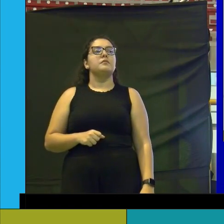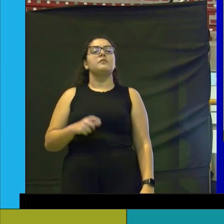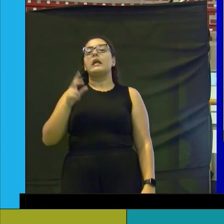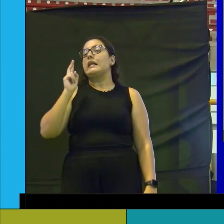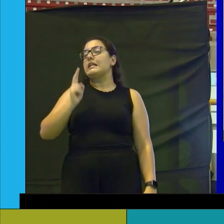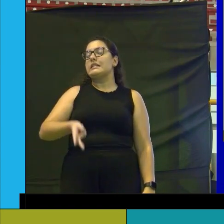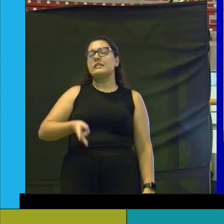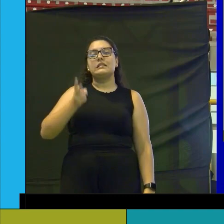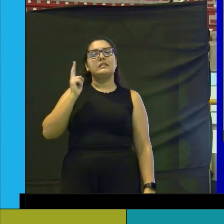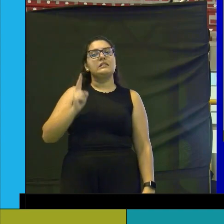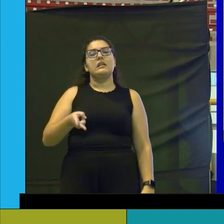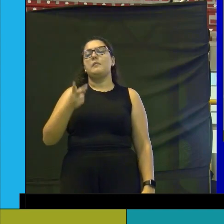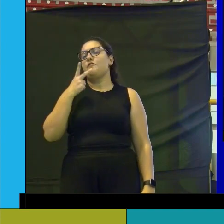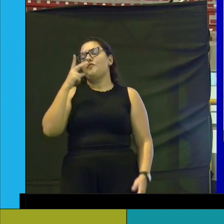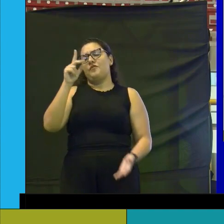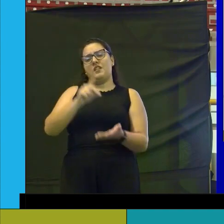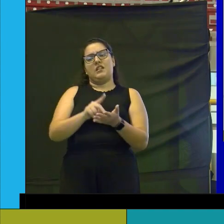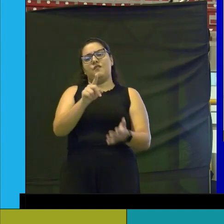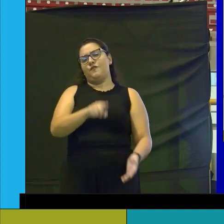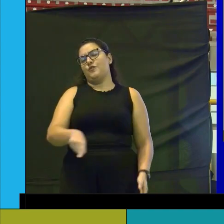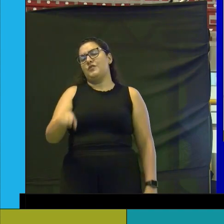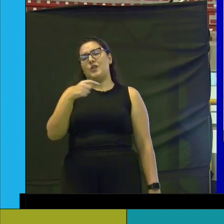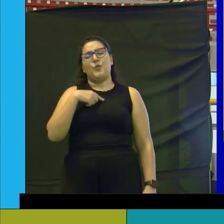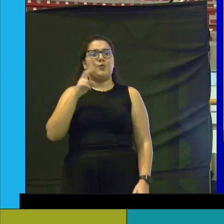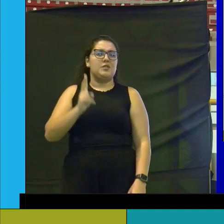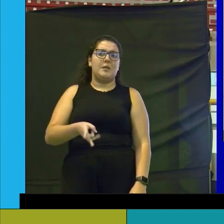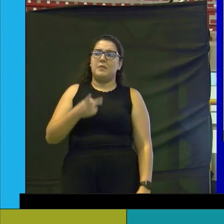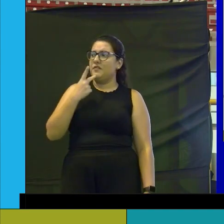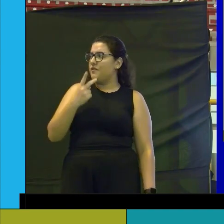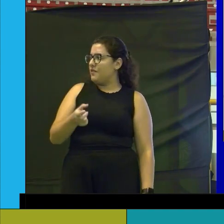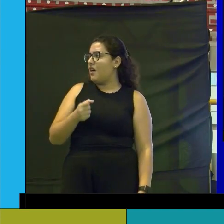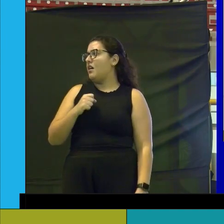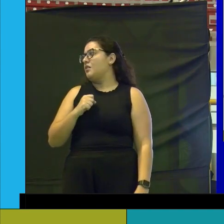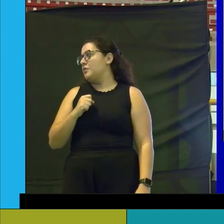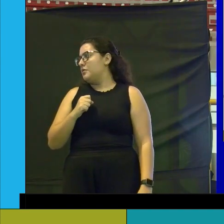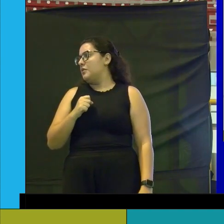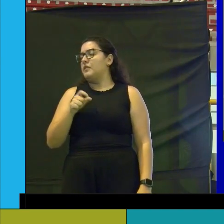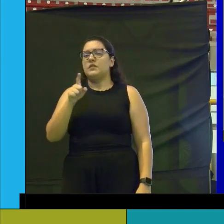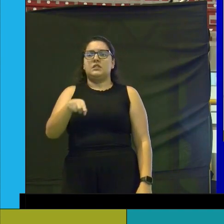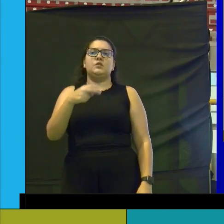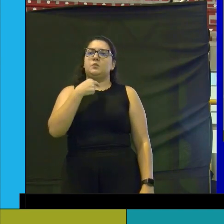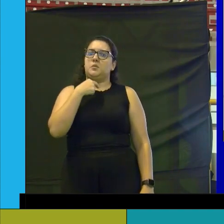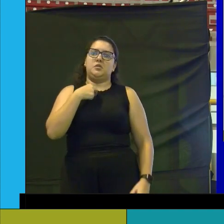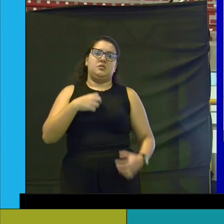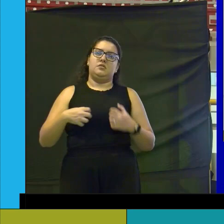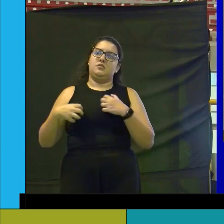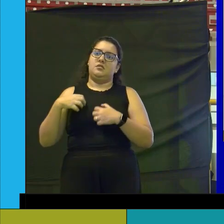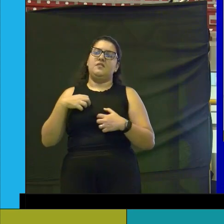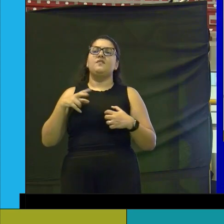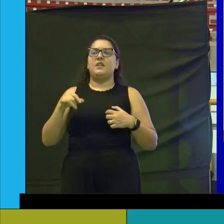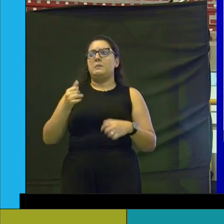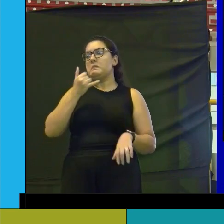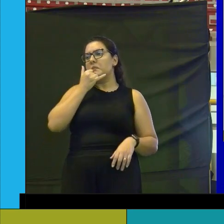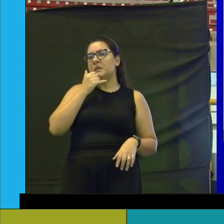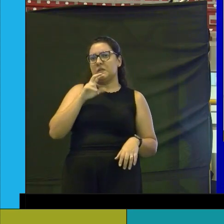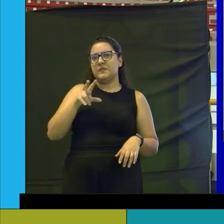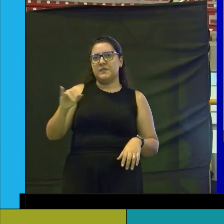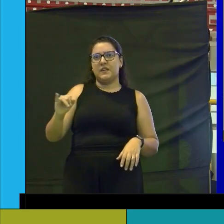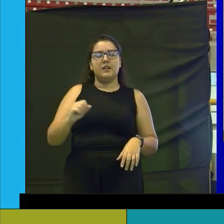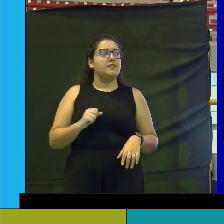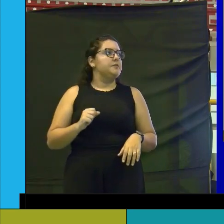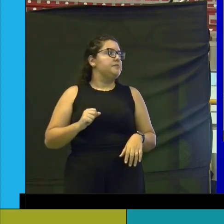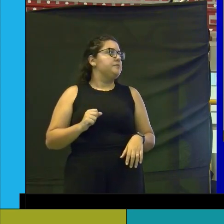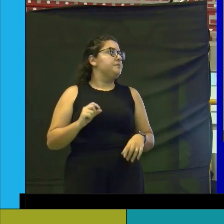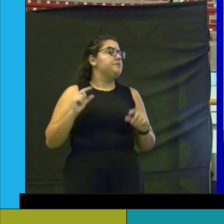tentando sempre ser muito honesto com vocês, tá bom? E aí o Ilan pode até ficar chateado comigo, que aí ele vai me perdoar. Passa logo. Eu?